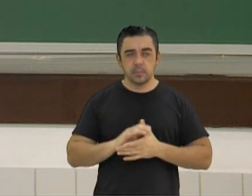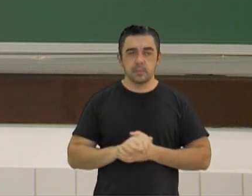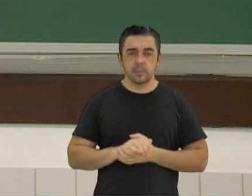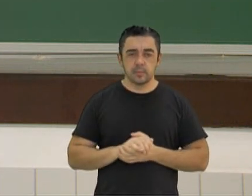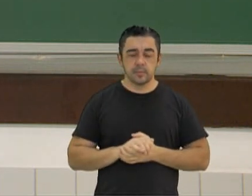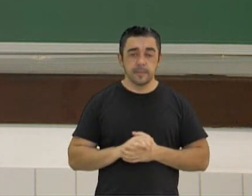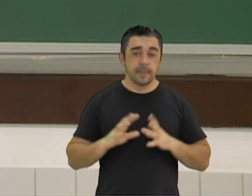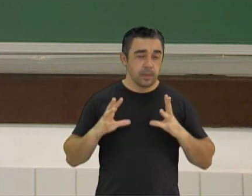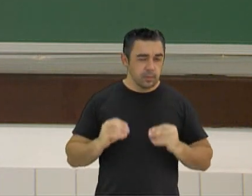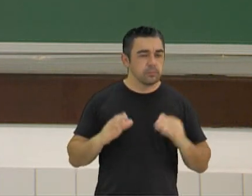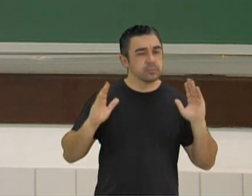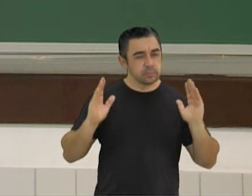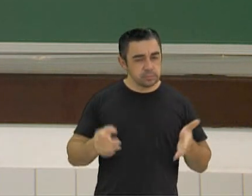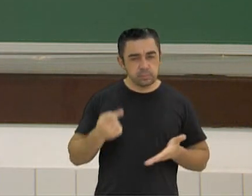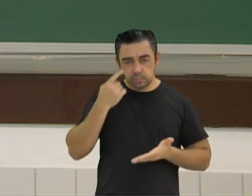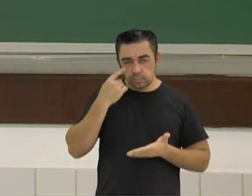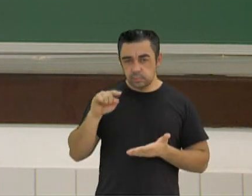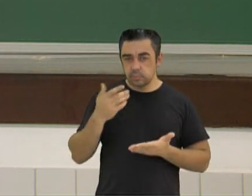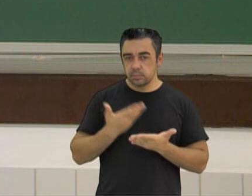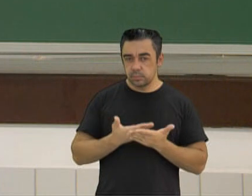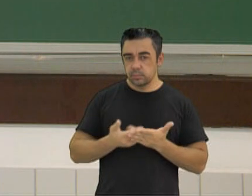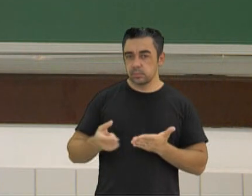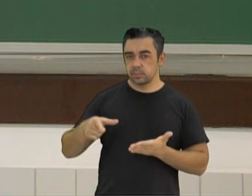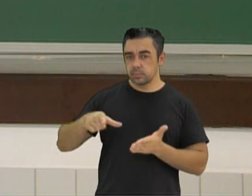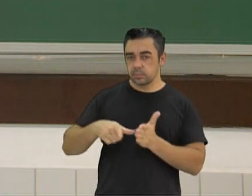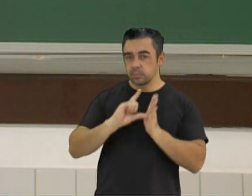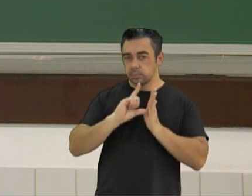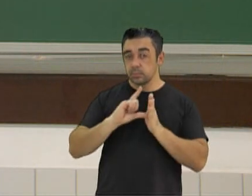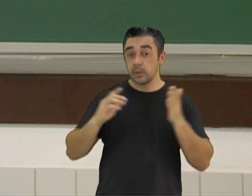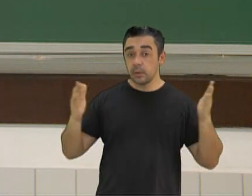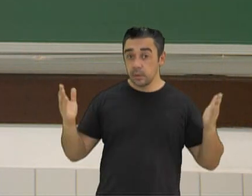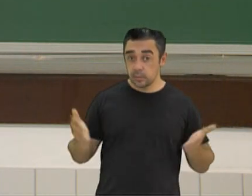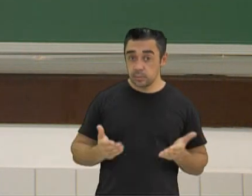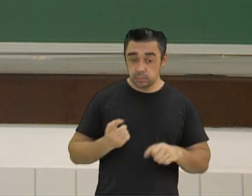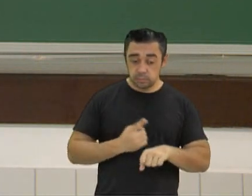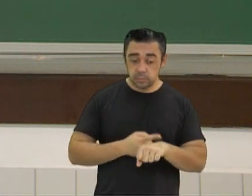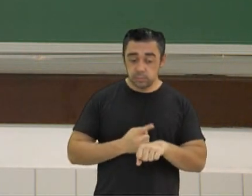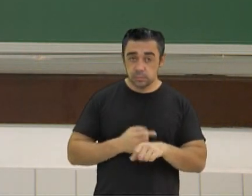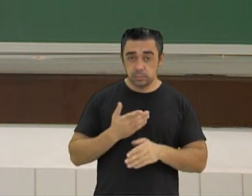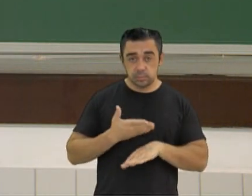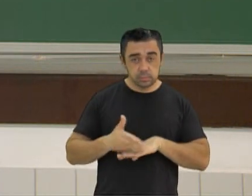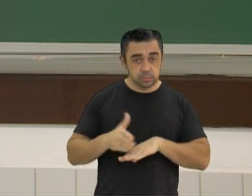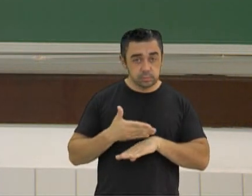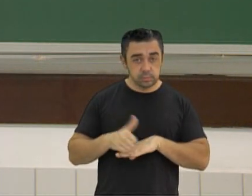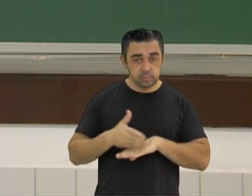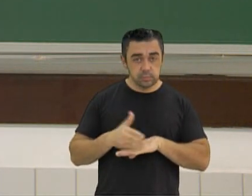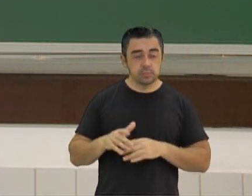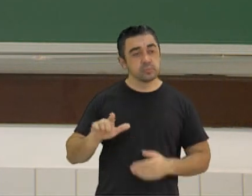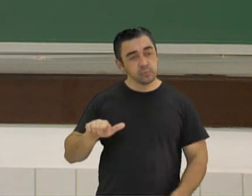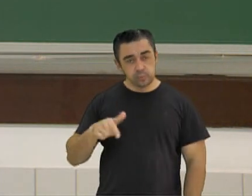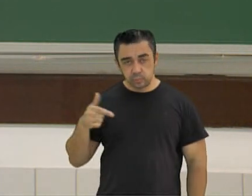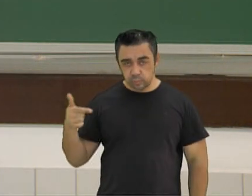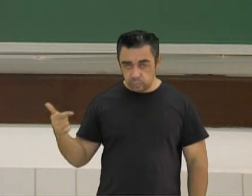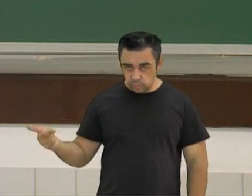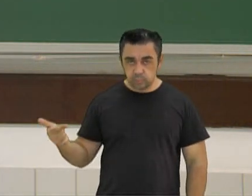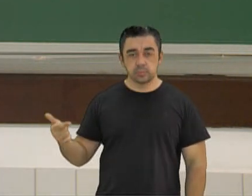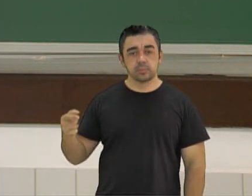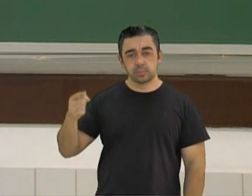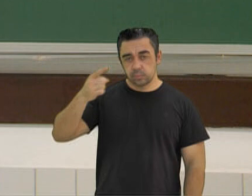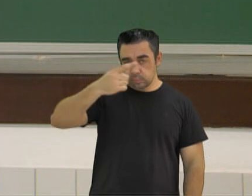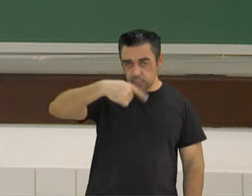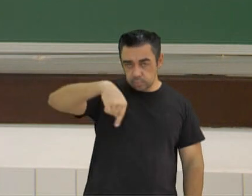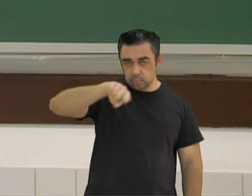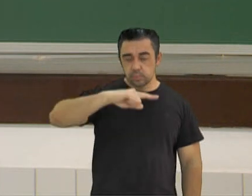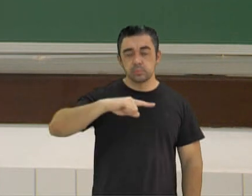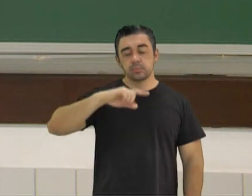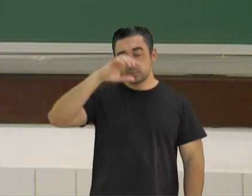Então, tudo isso nós já trabalhamos na aula passada e agora chegou a hora de fazer alguns exercícios, tá? Trouxe outros exercícios hoje para